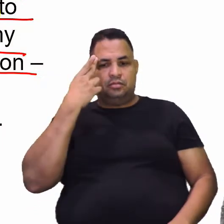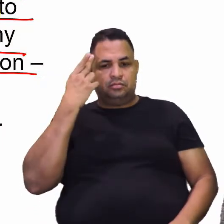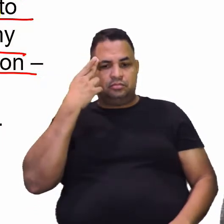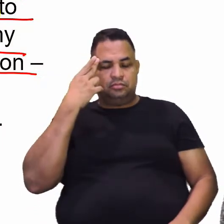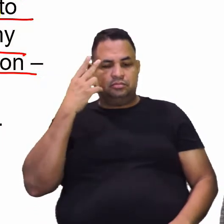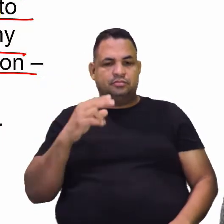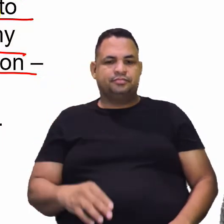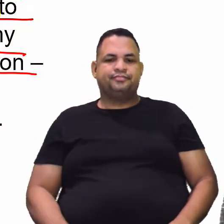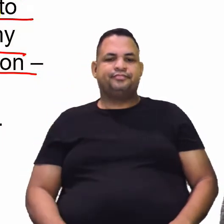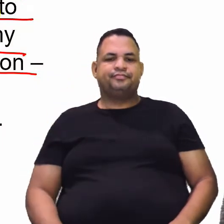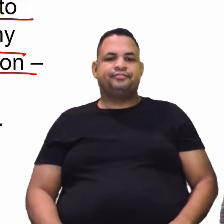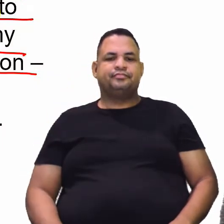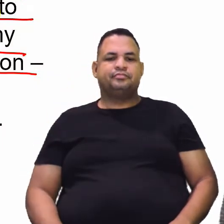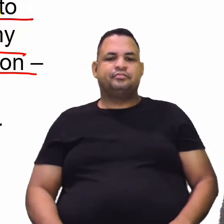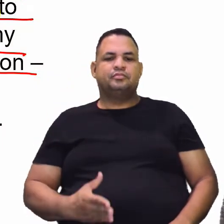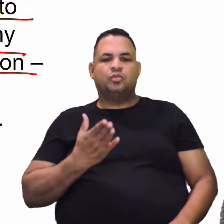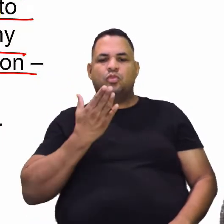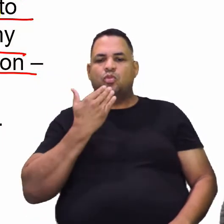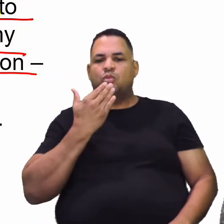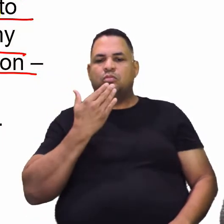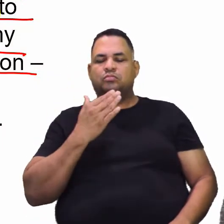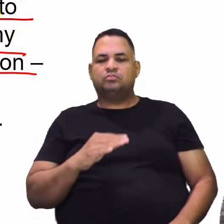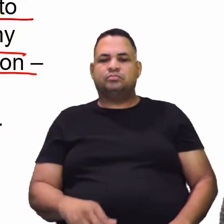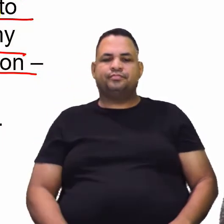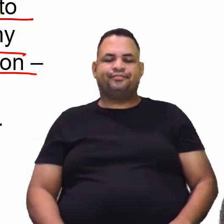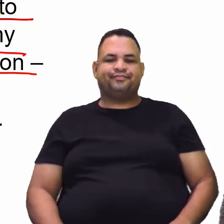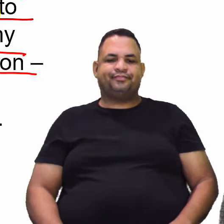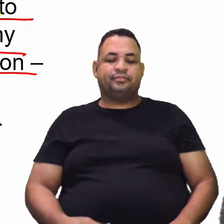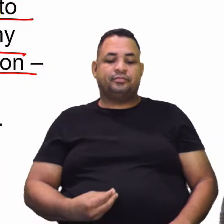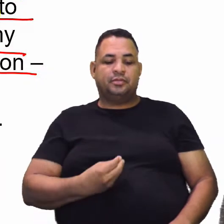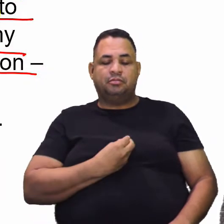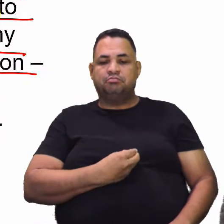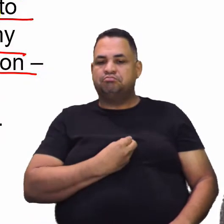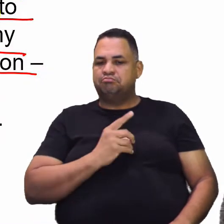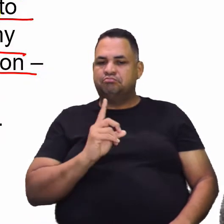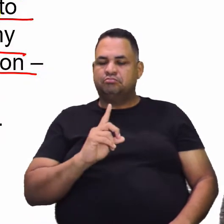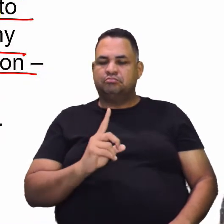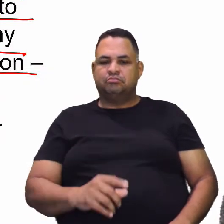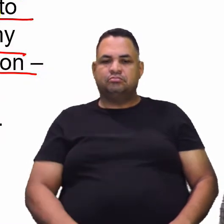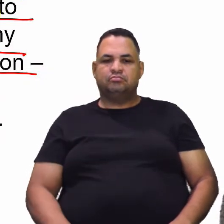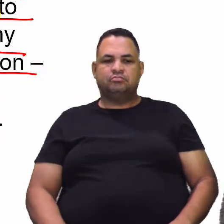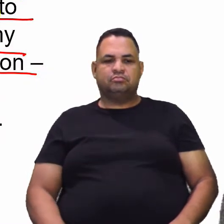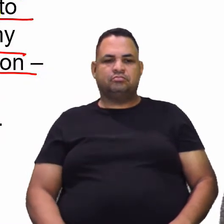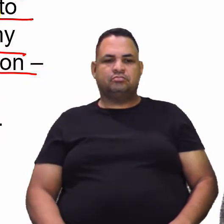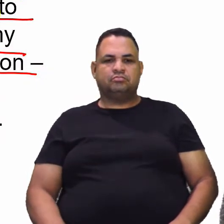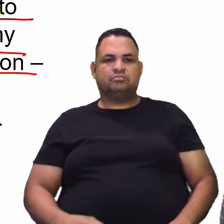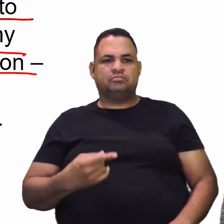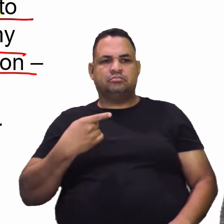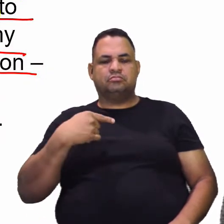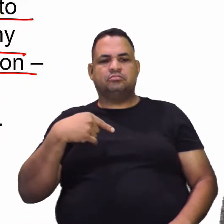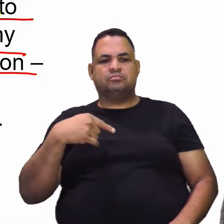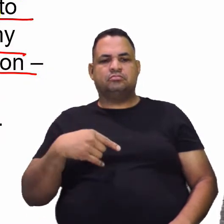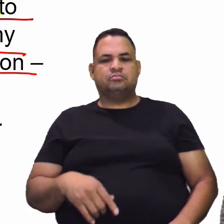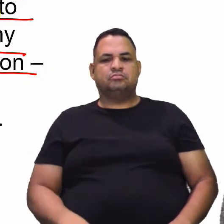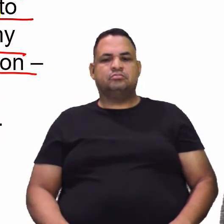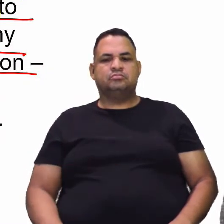natura. To eat, comer, ele não tá conjugado no presente, tá? Aí vamos para a